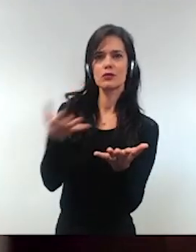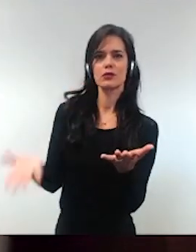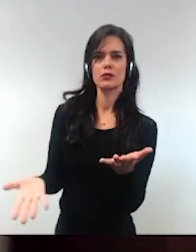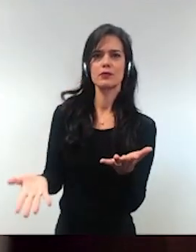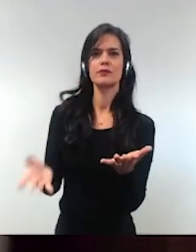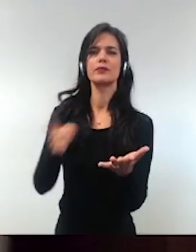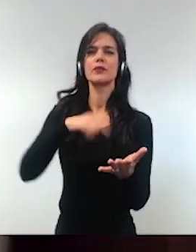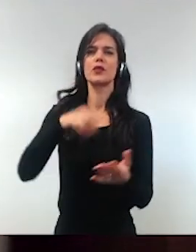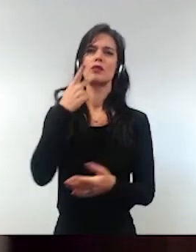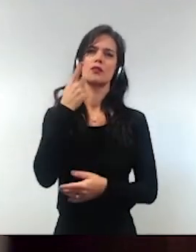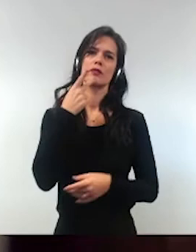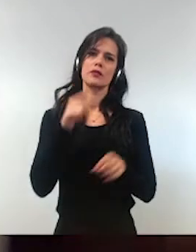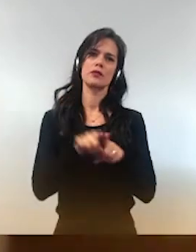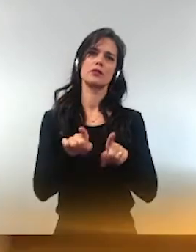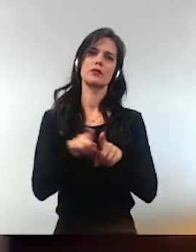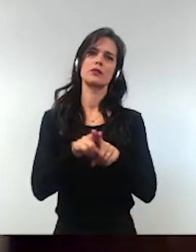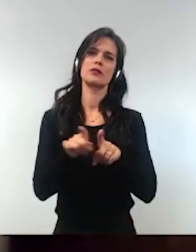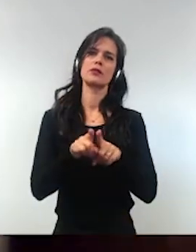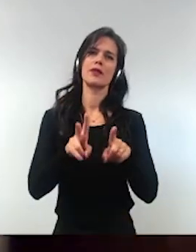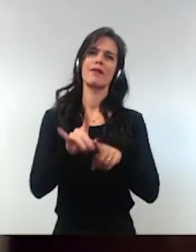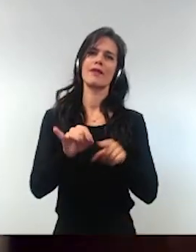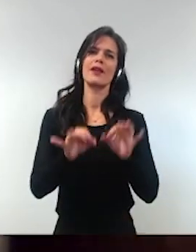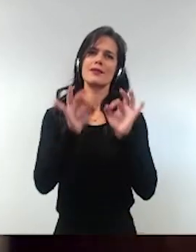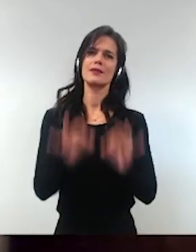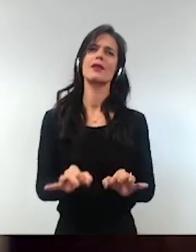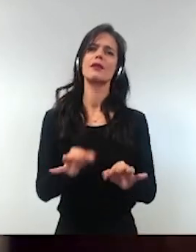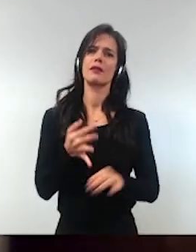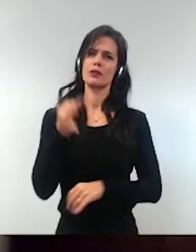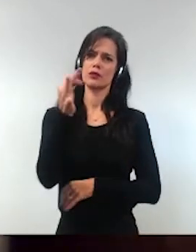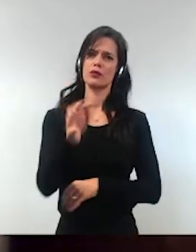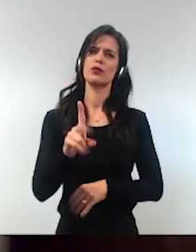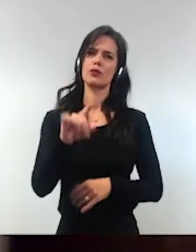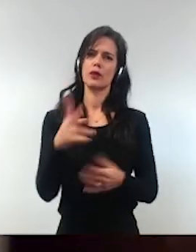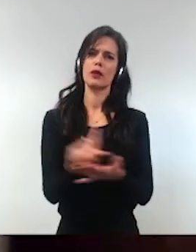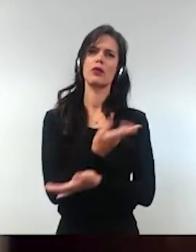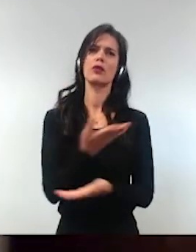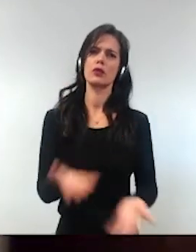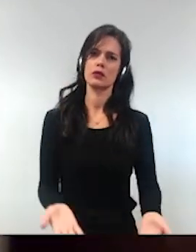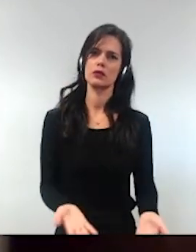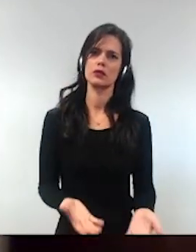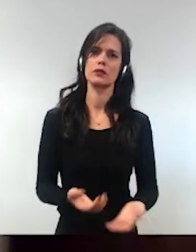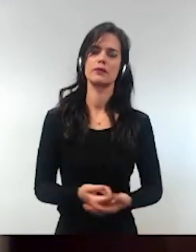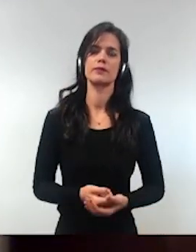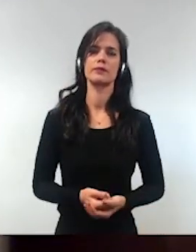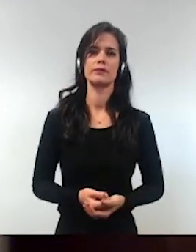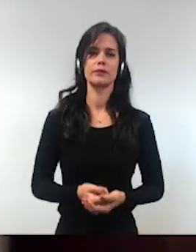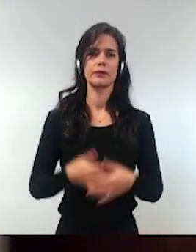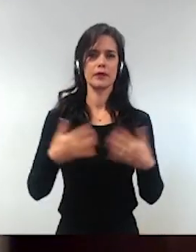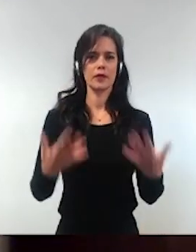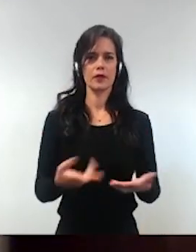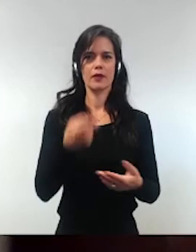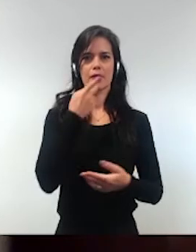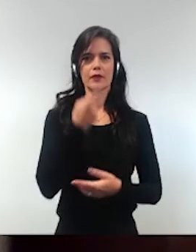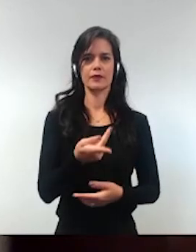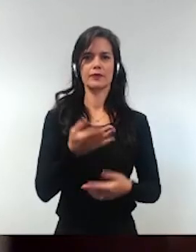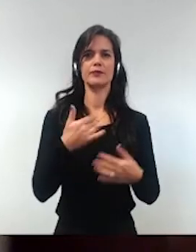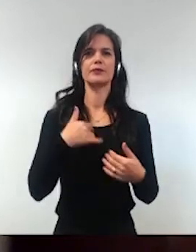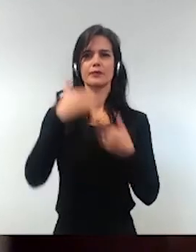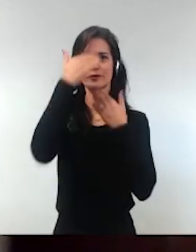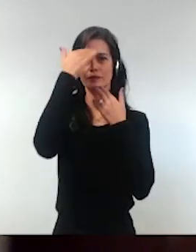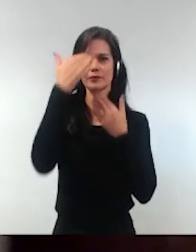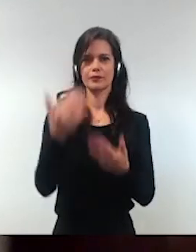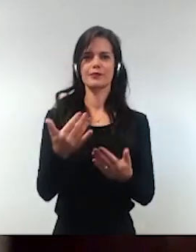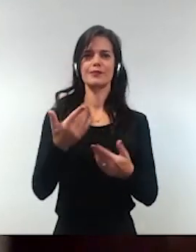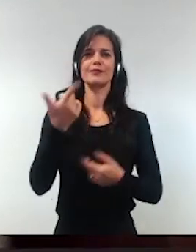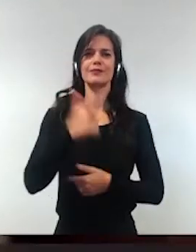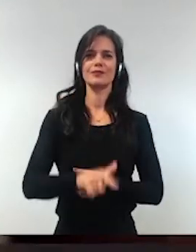me referi, será uma certeza, será uma realidade em breve. Então, dito isso, eu